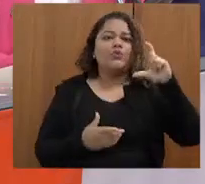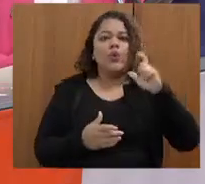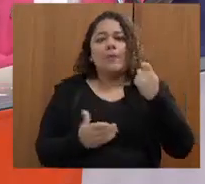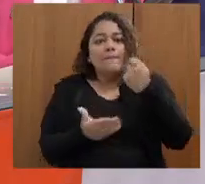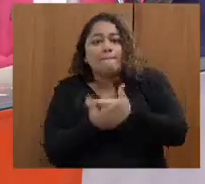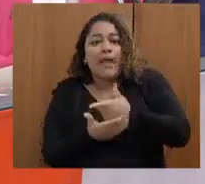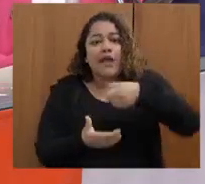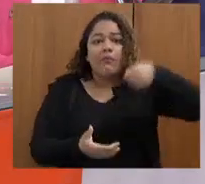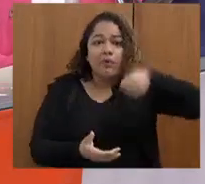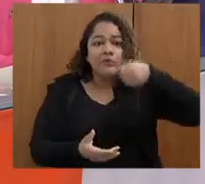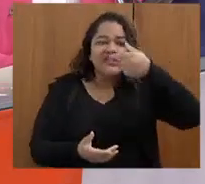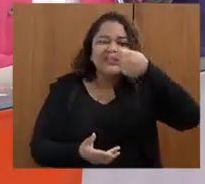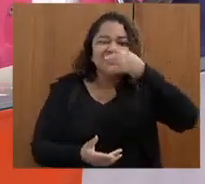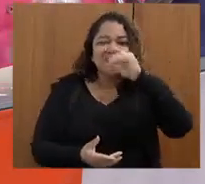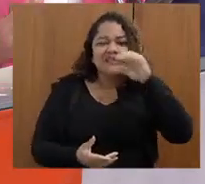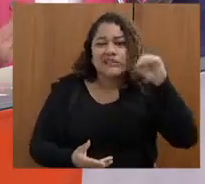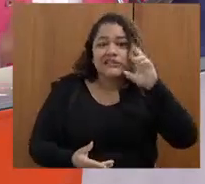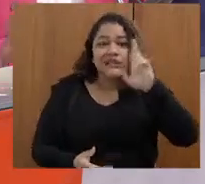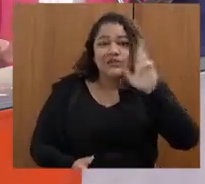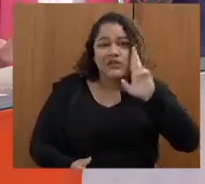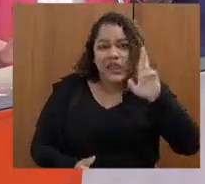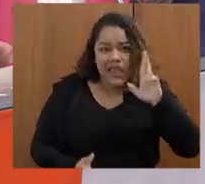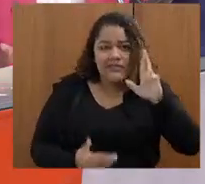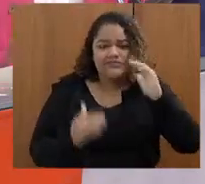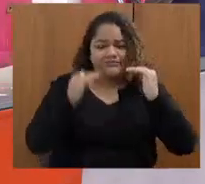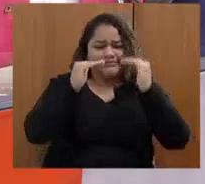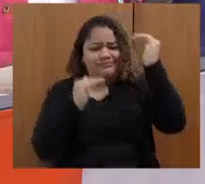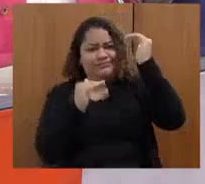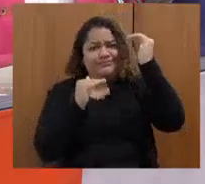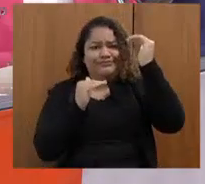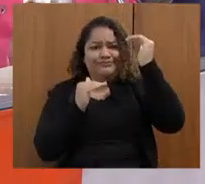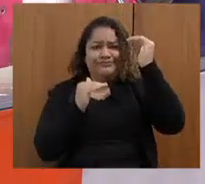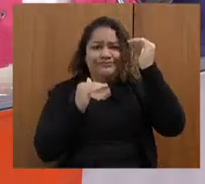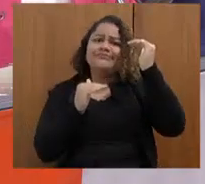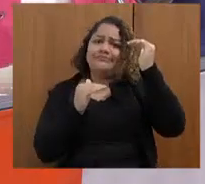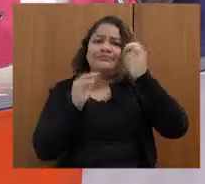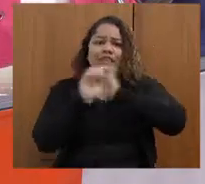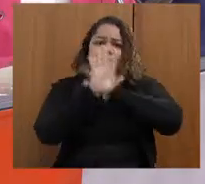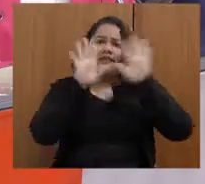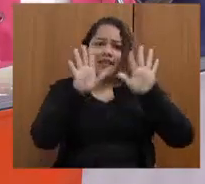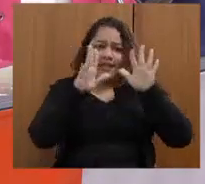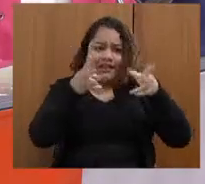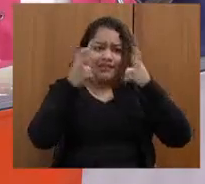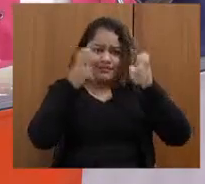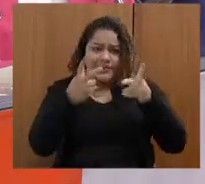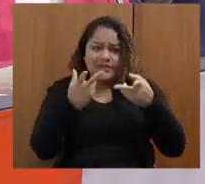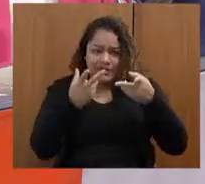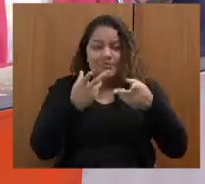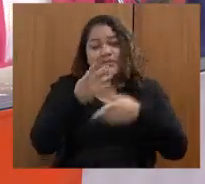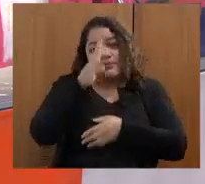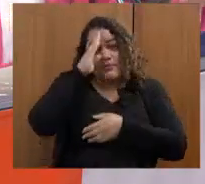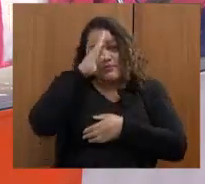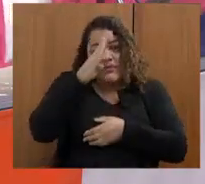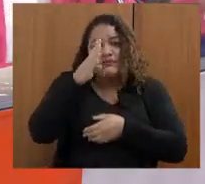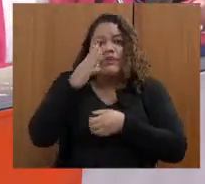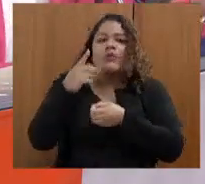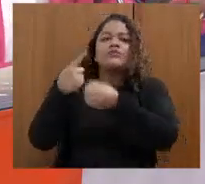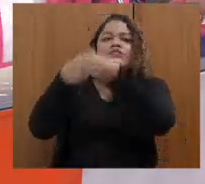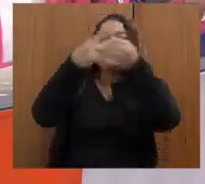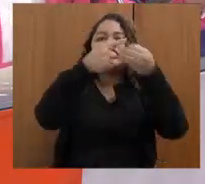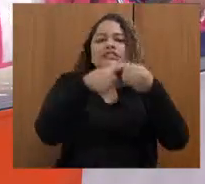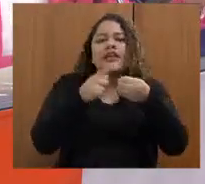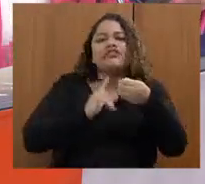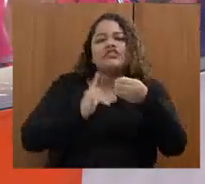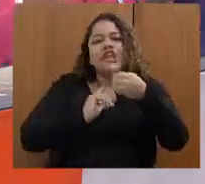os nossos alunos na Universidade Federal Então essa discrepância fica muito notável especialmente em cidades que a gente tem institutos ou